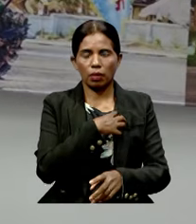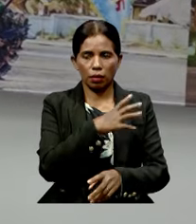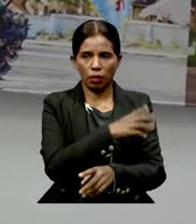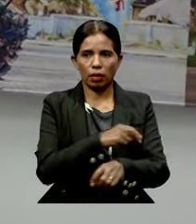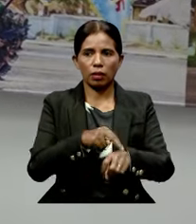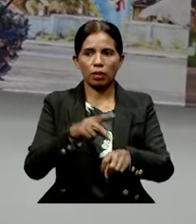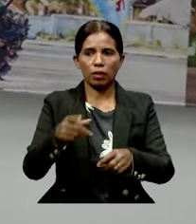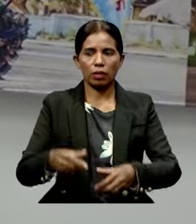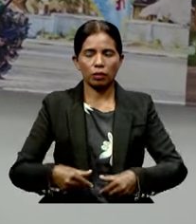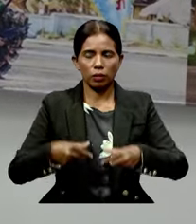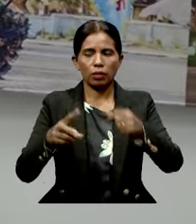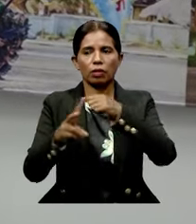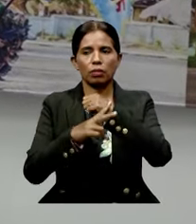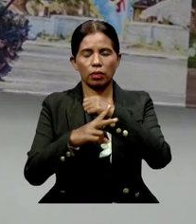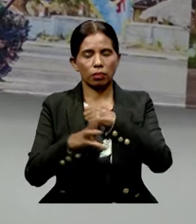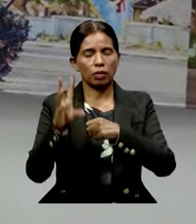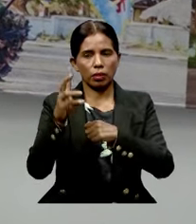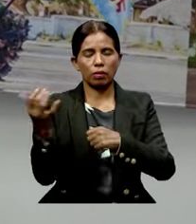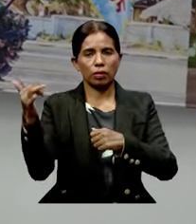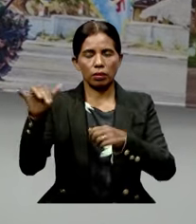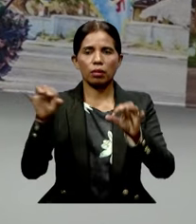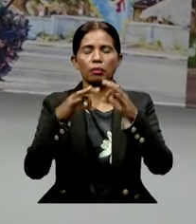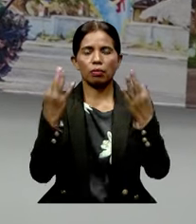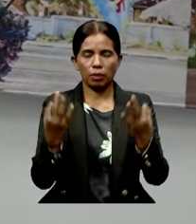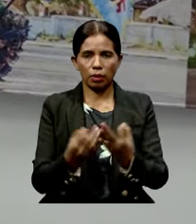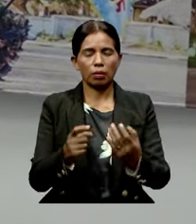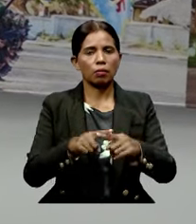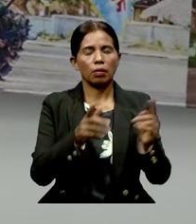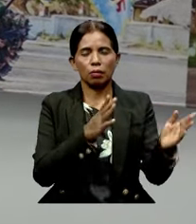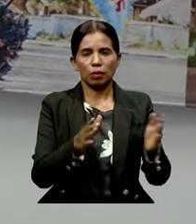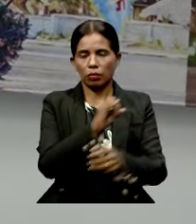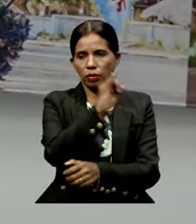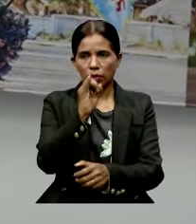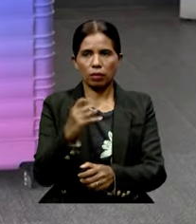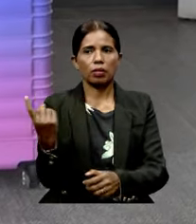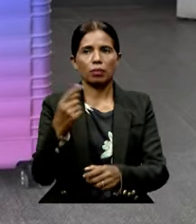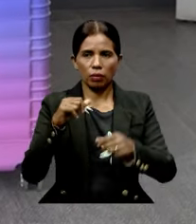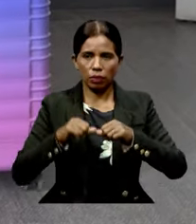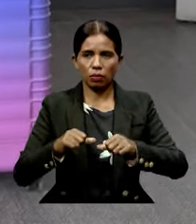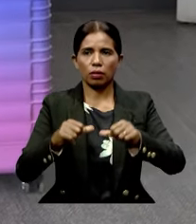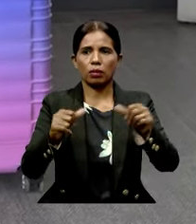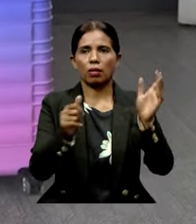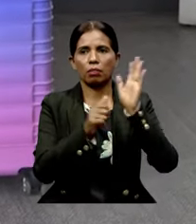Nacional entrega uma vítima na INEM, Basira, e a família. Vai ver processo de investigação na FATIN continua, onde